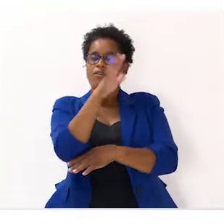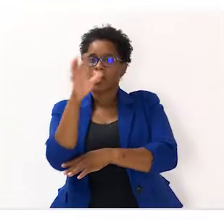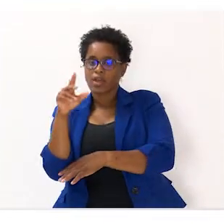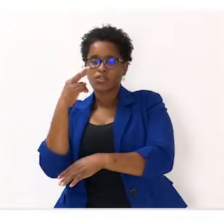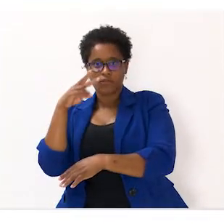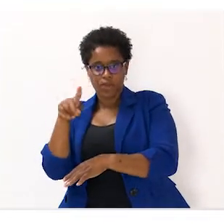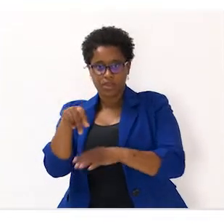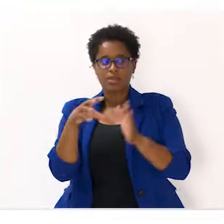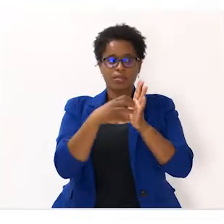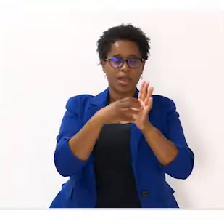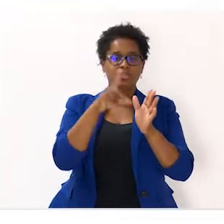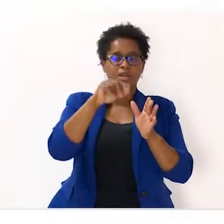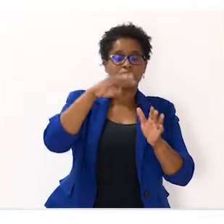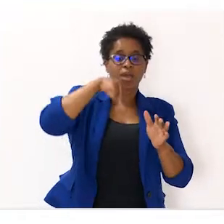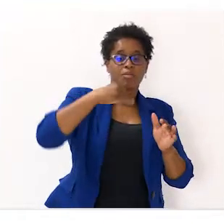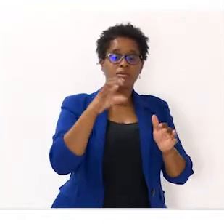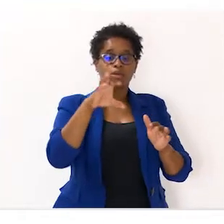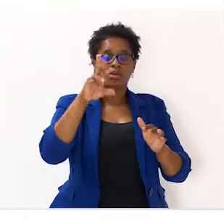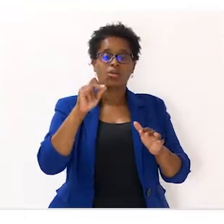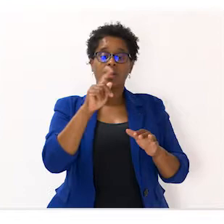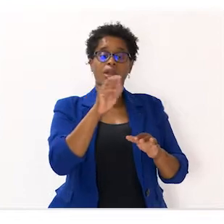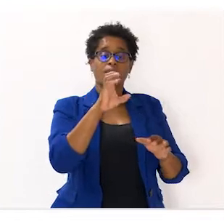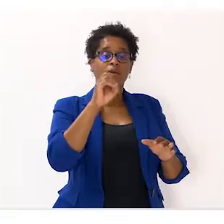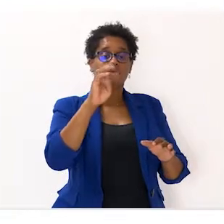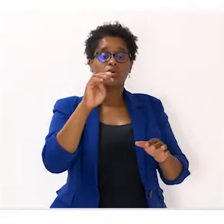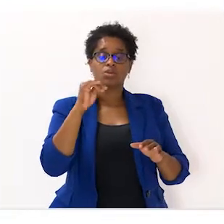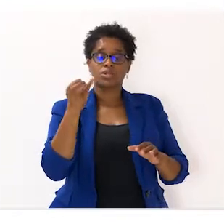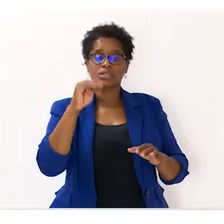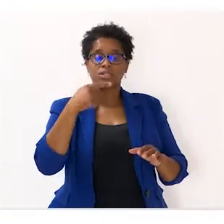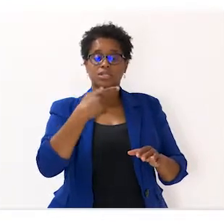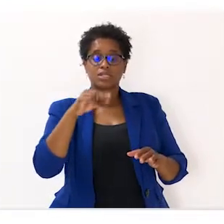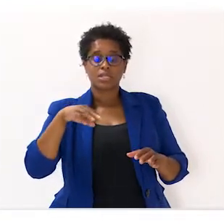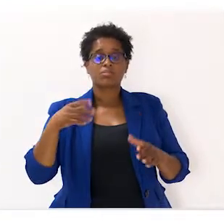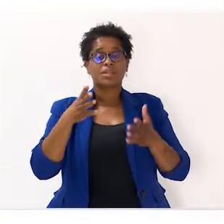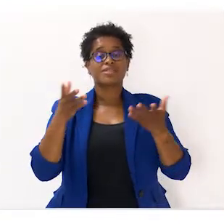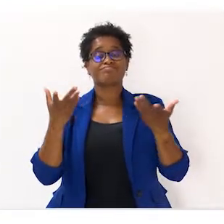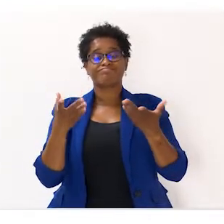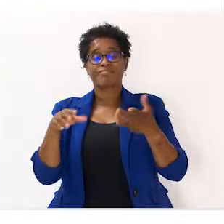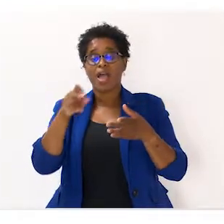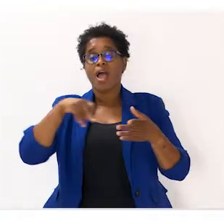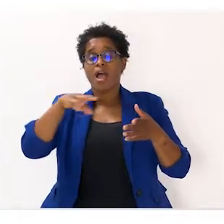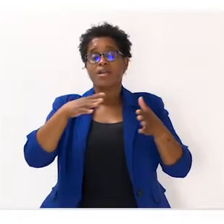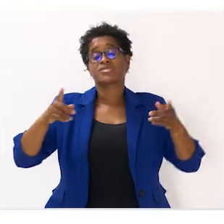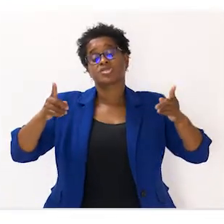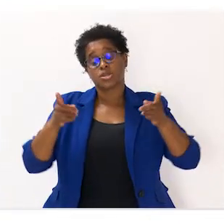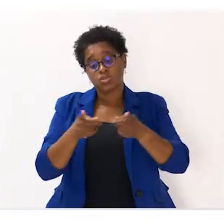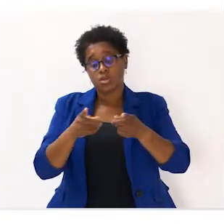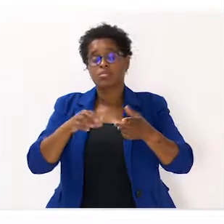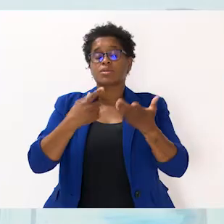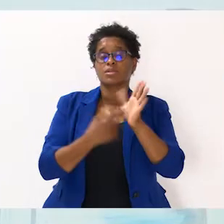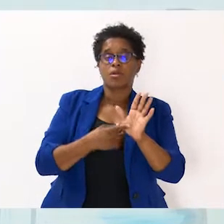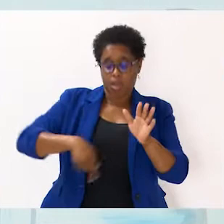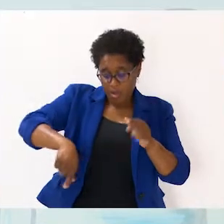e também um microecossistema, que ocupam áreas de dimensões reduzidas, por exemplo, uma poça de